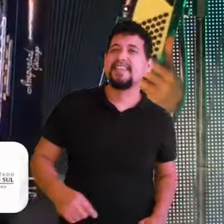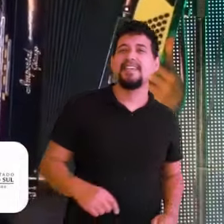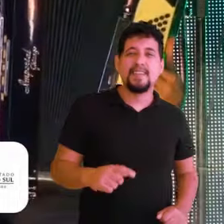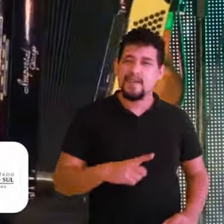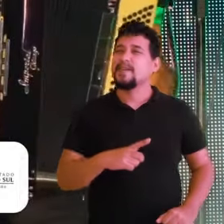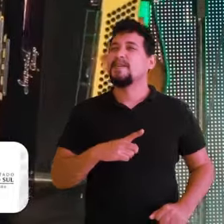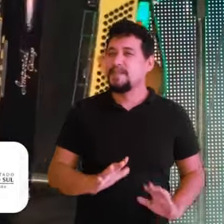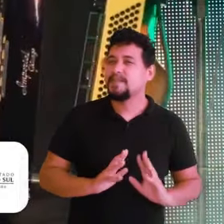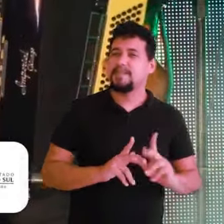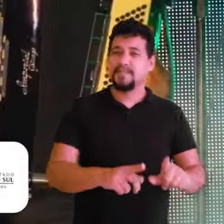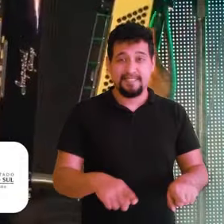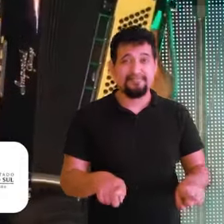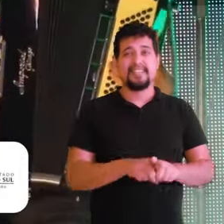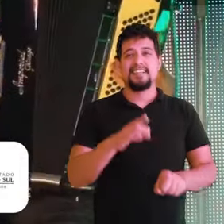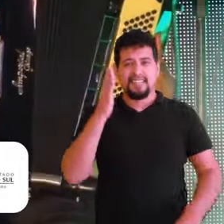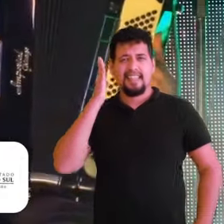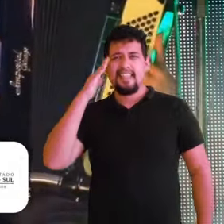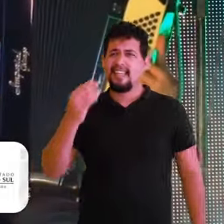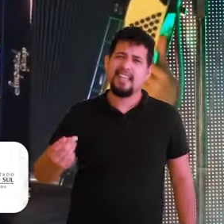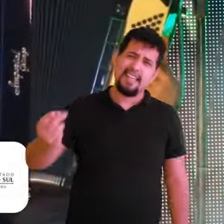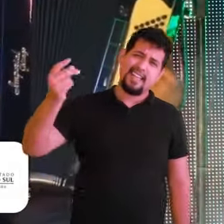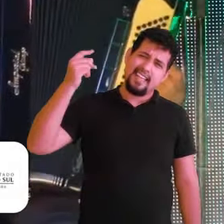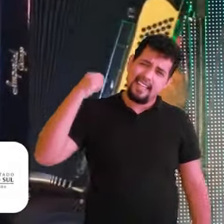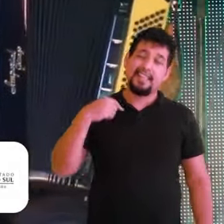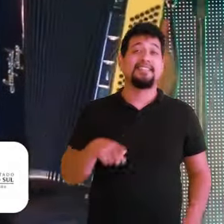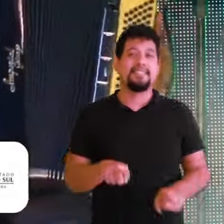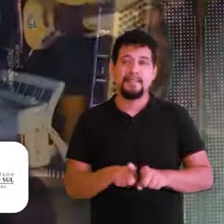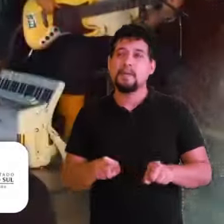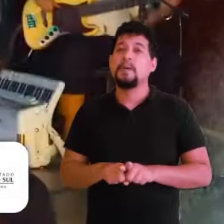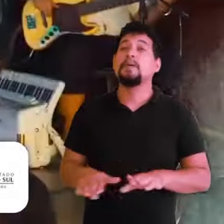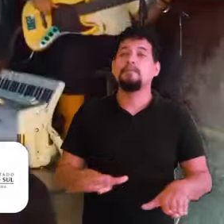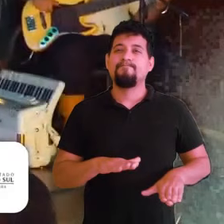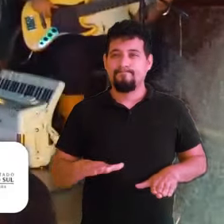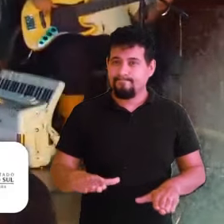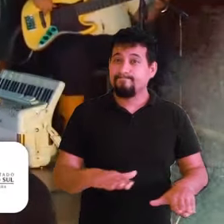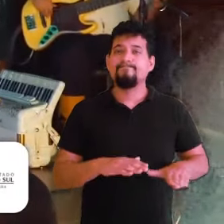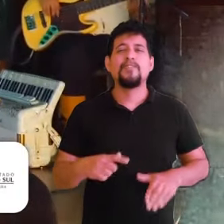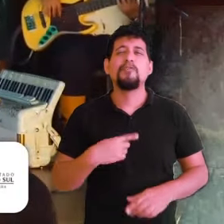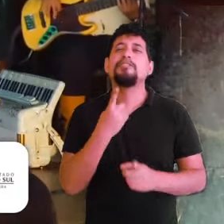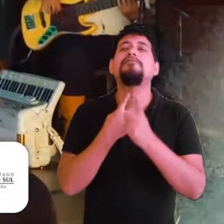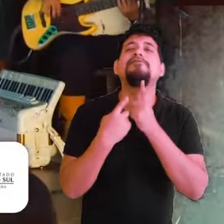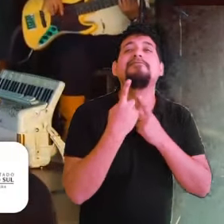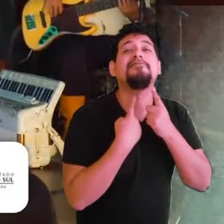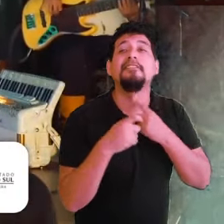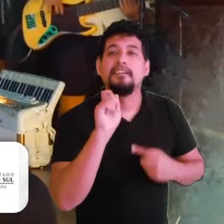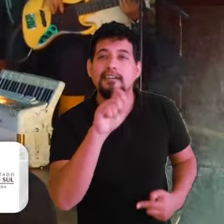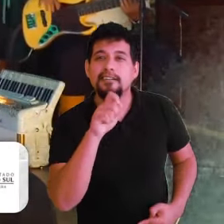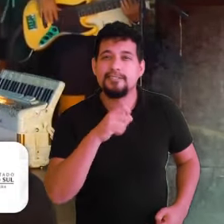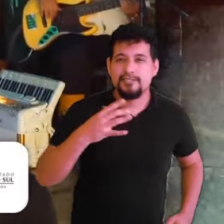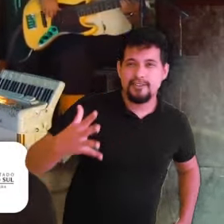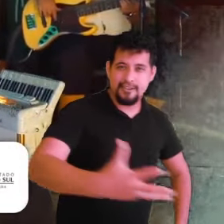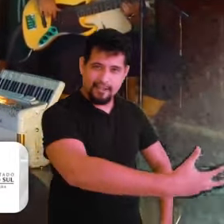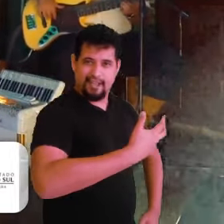te arrastar pra meu ninho. E eu tô louco de vontade de te arrastar pra meu ninho.